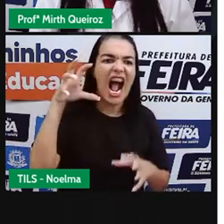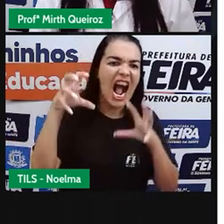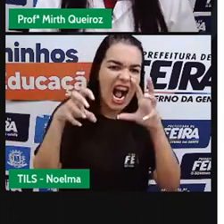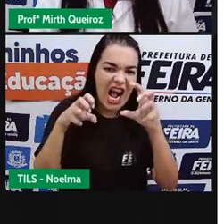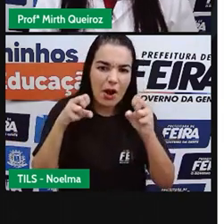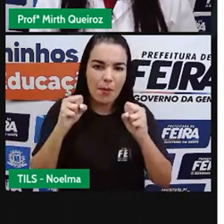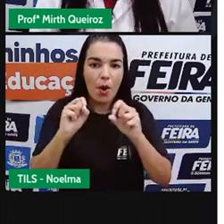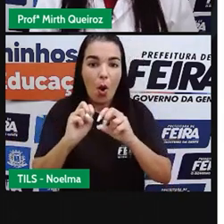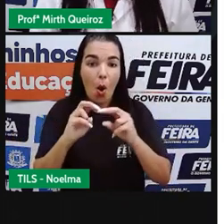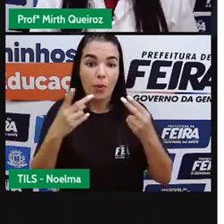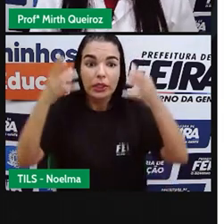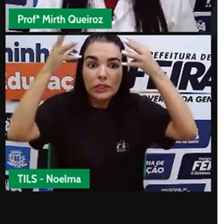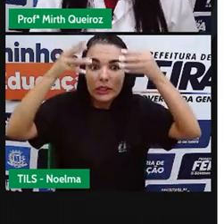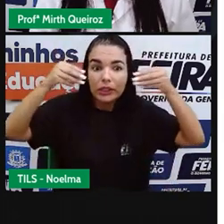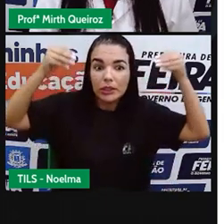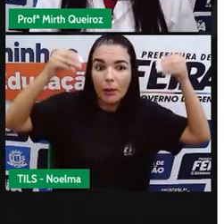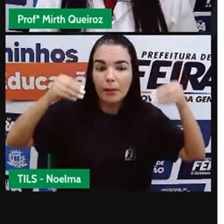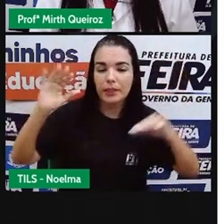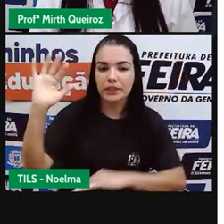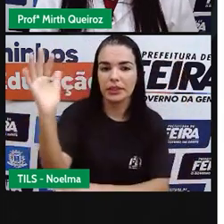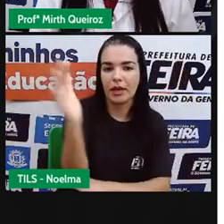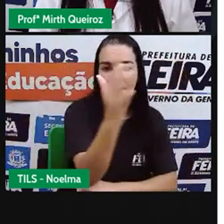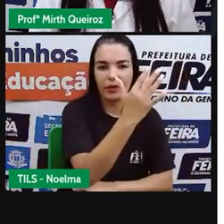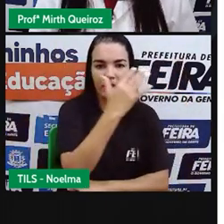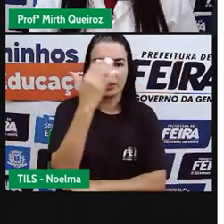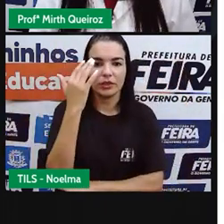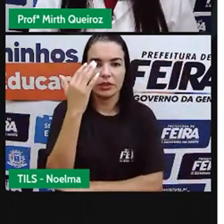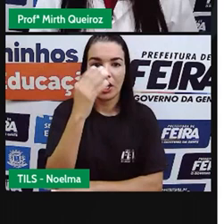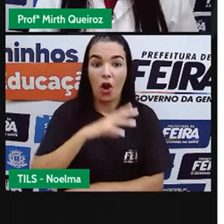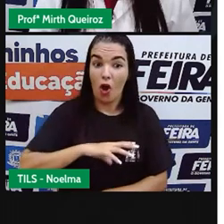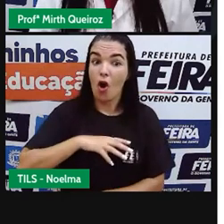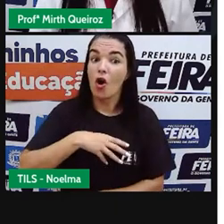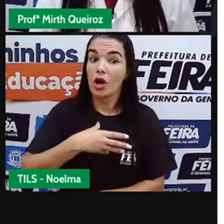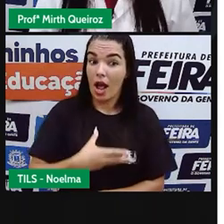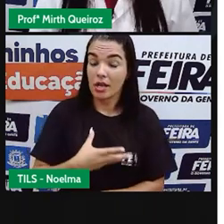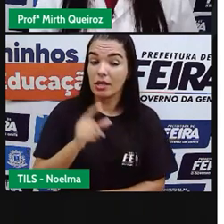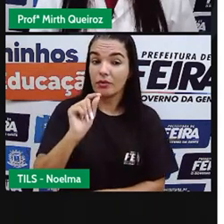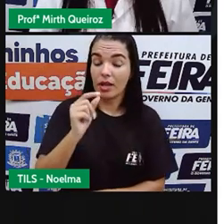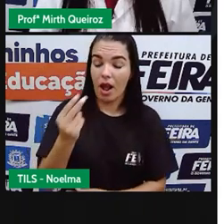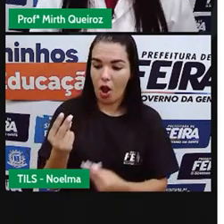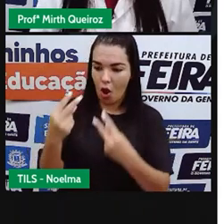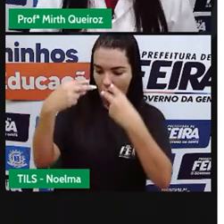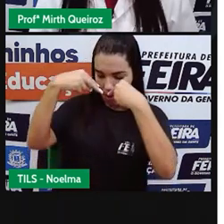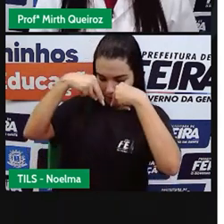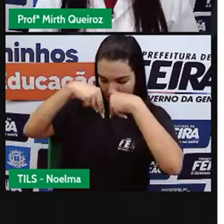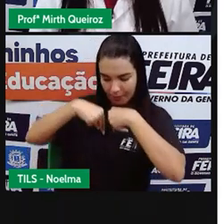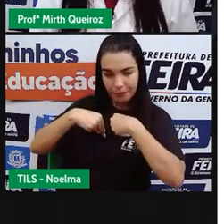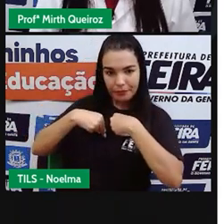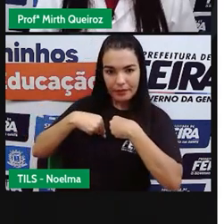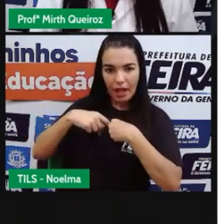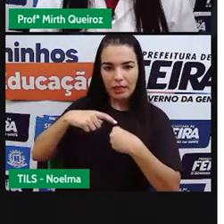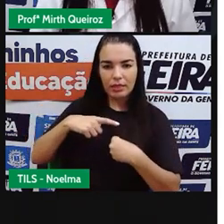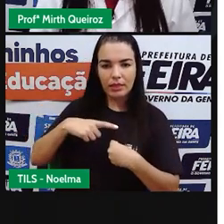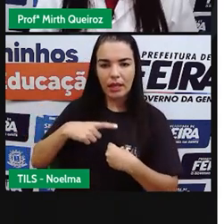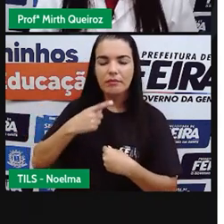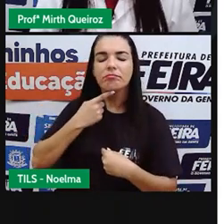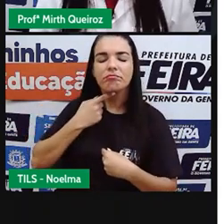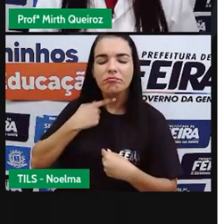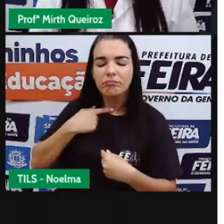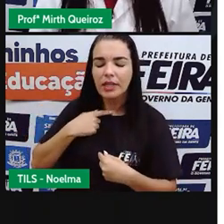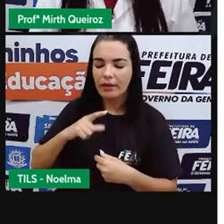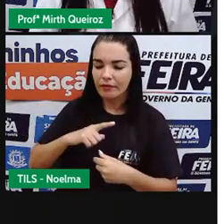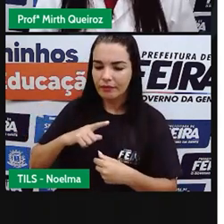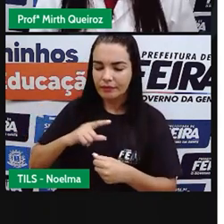ou espíritos da floresta. Coragem é a gente olhar para dentro de si mesmo e ser capaz de